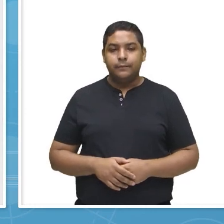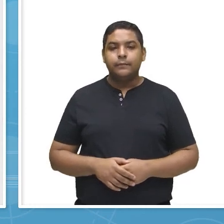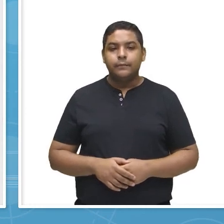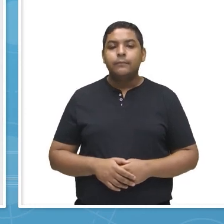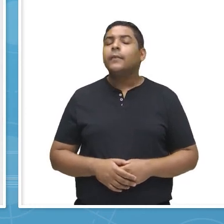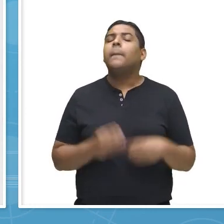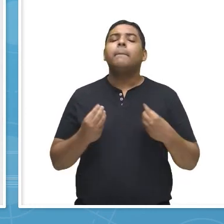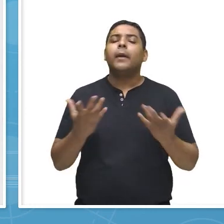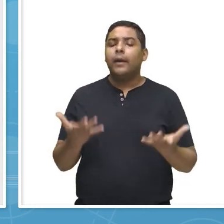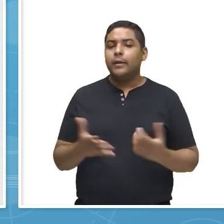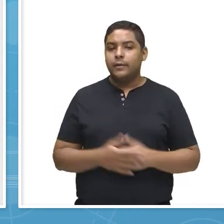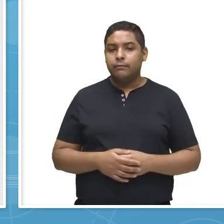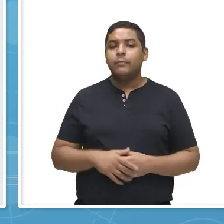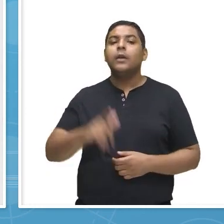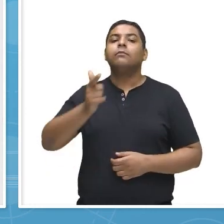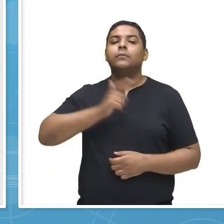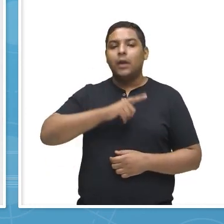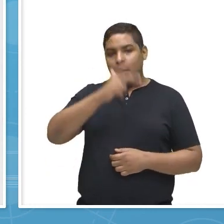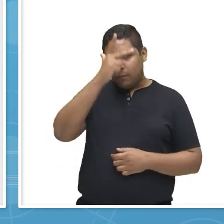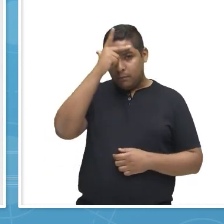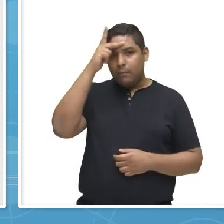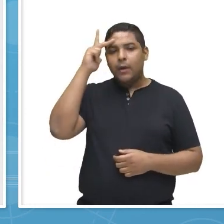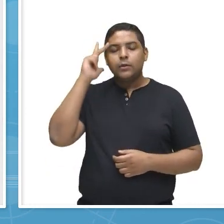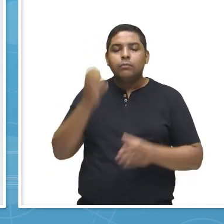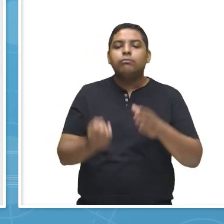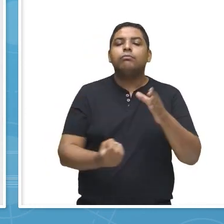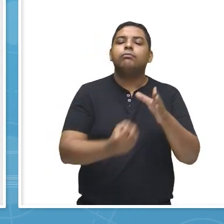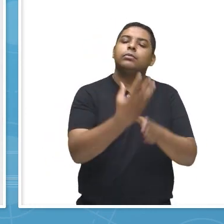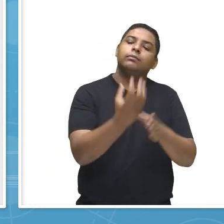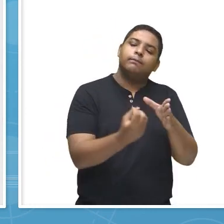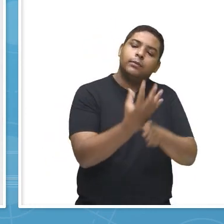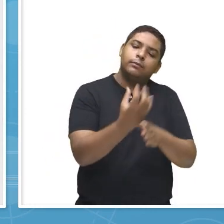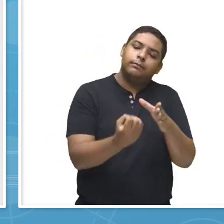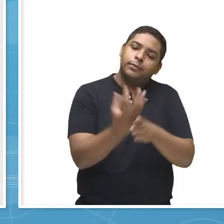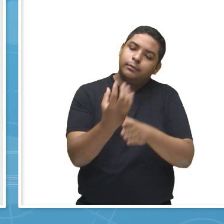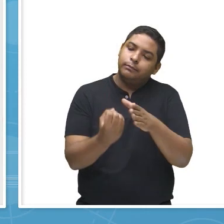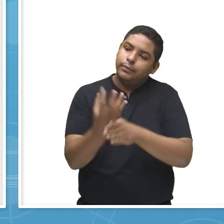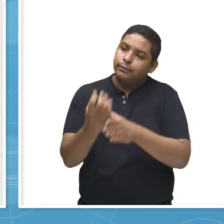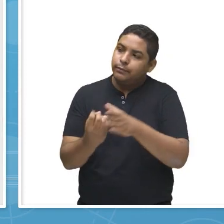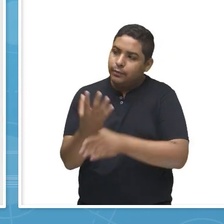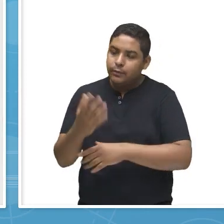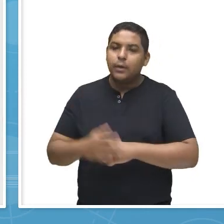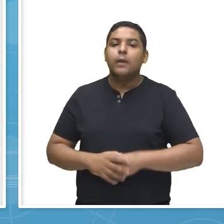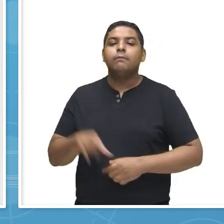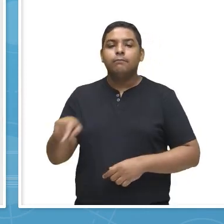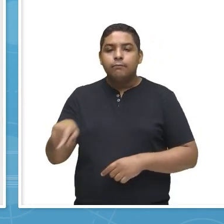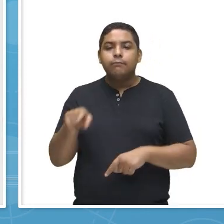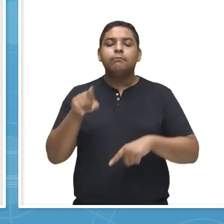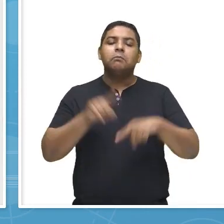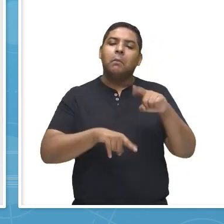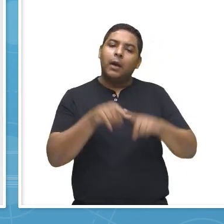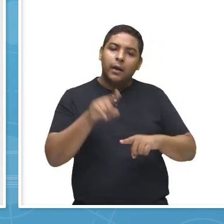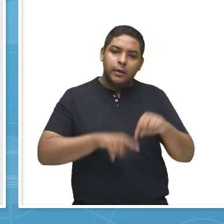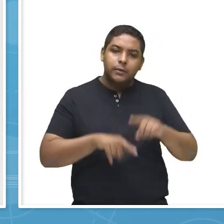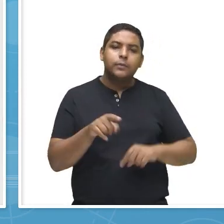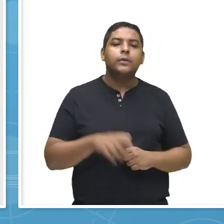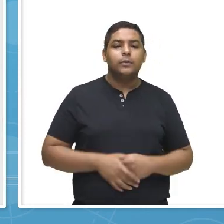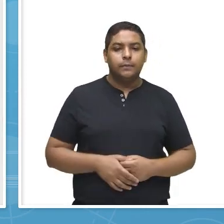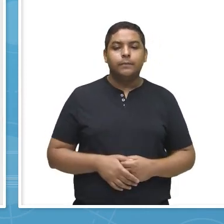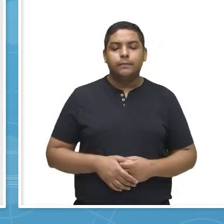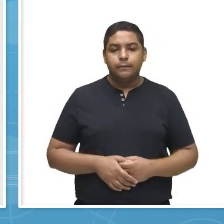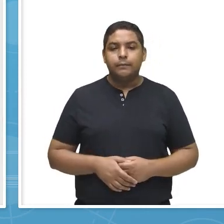é necessário que alguém produza, né, essas mercadorias. E aí vai ser